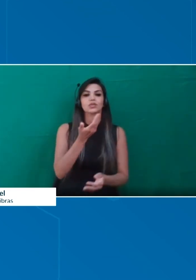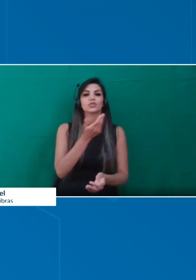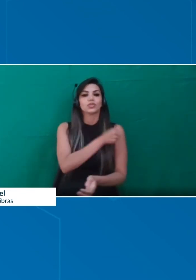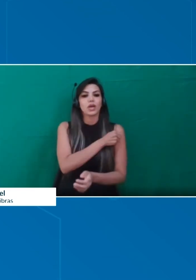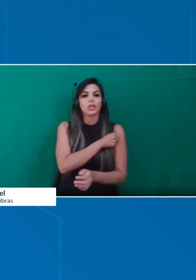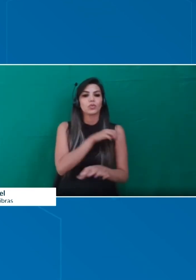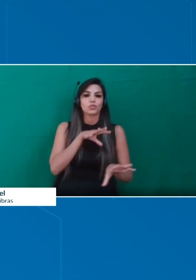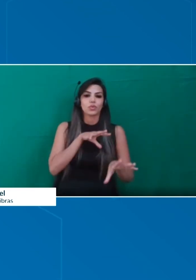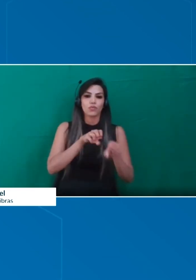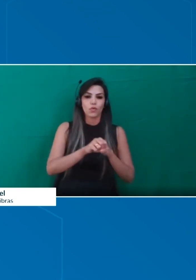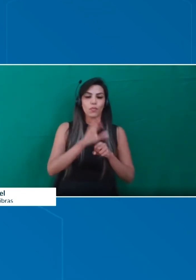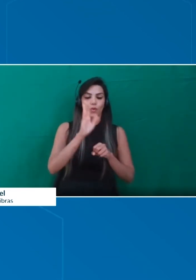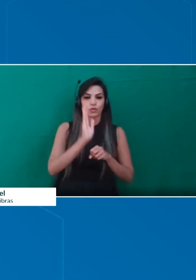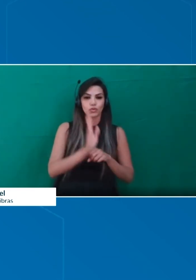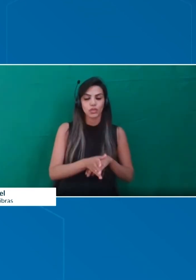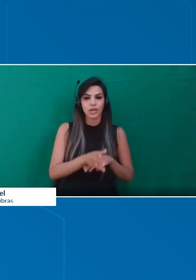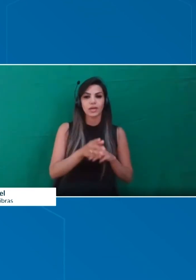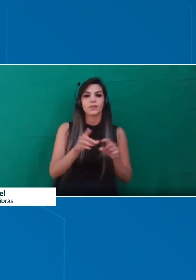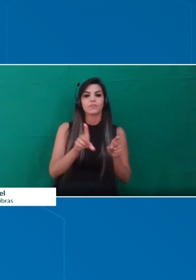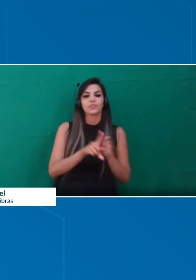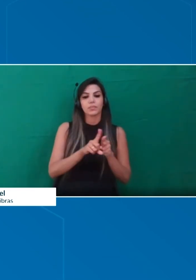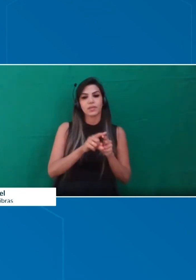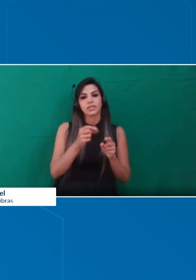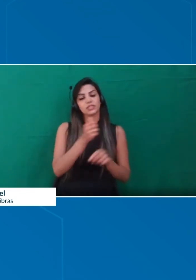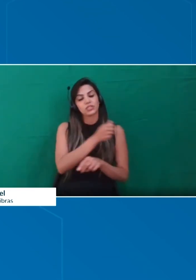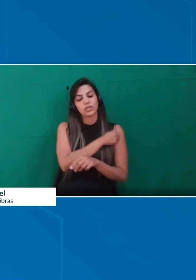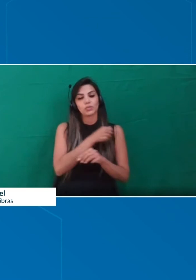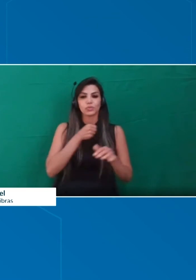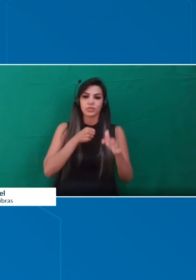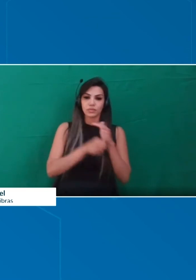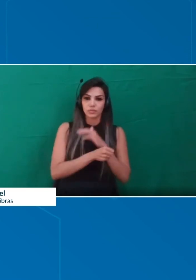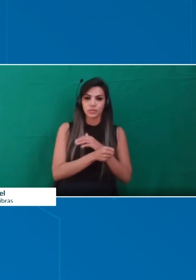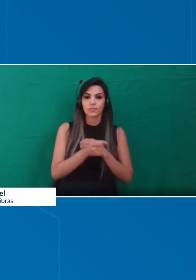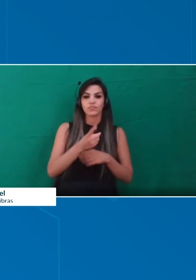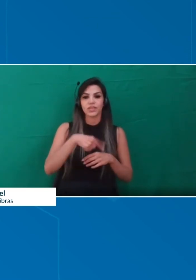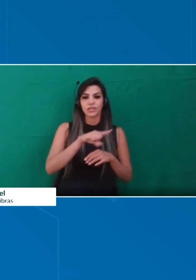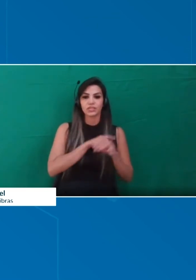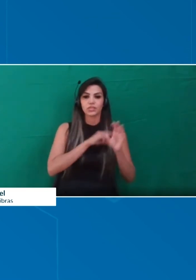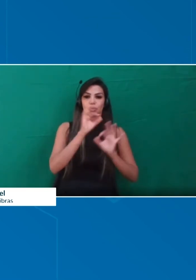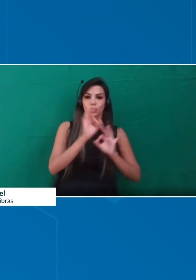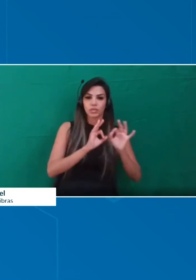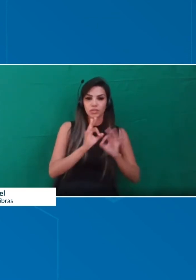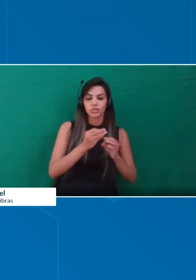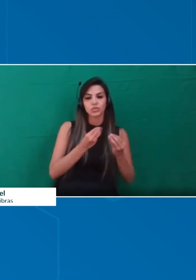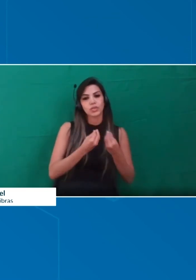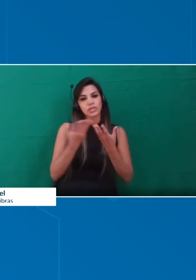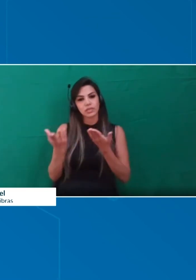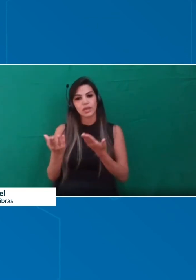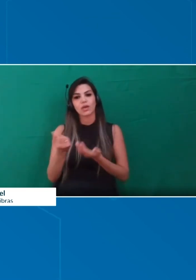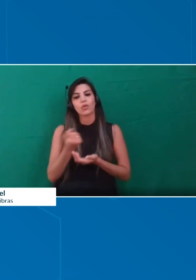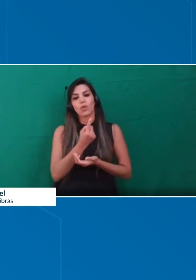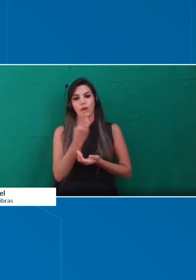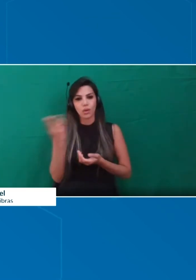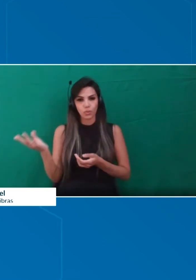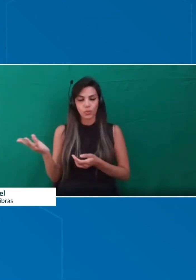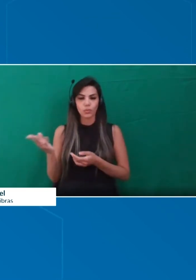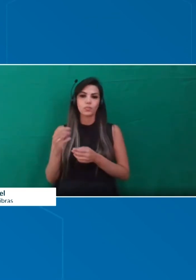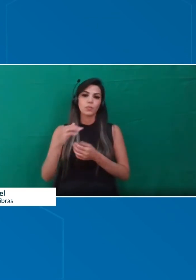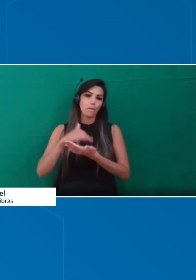foram repassados diretamente para o estudante. Então, fizemos um grande movimento, distribuímos,